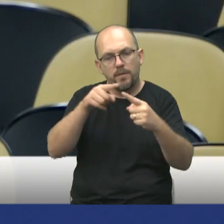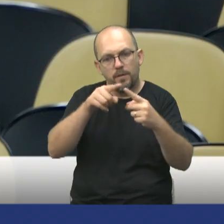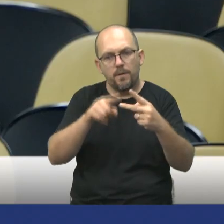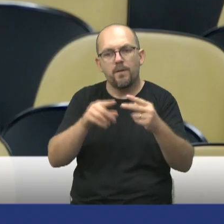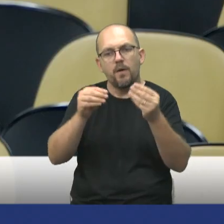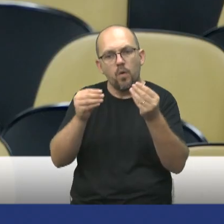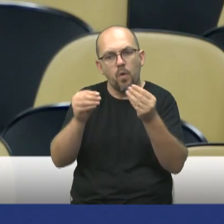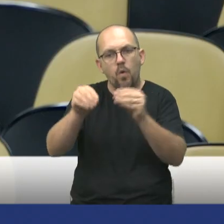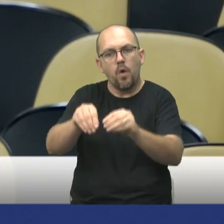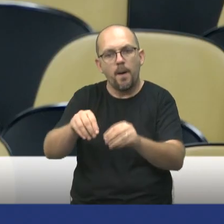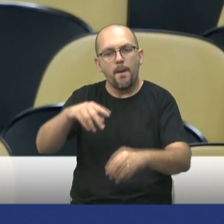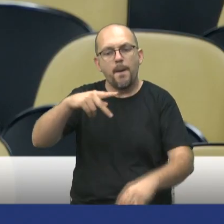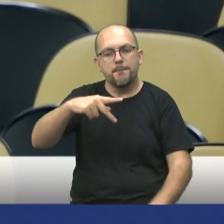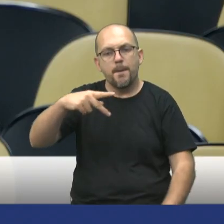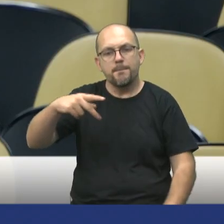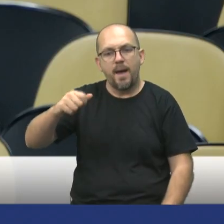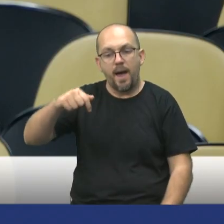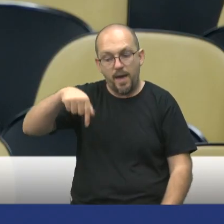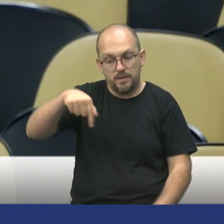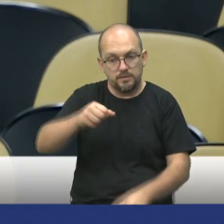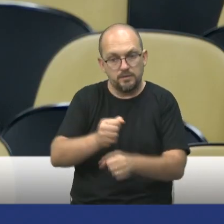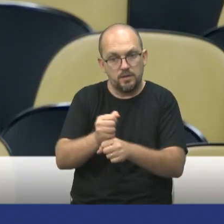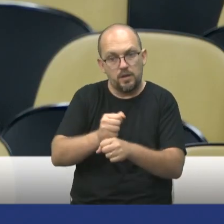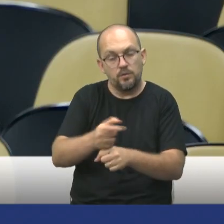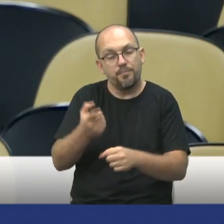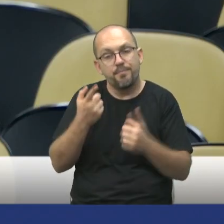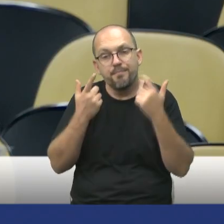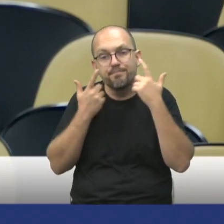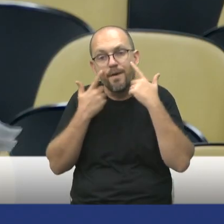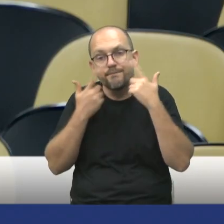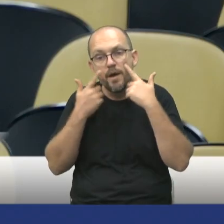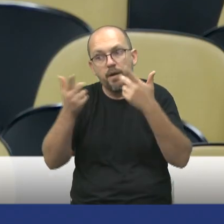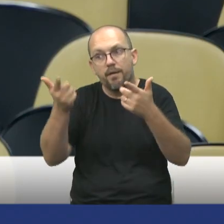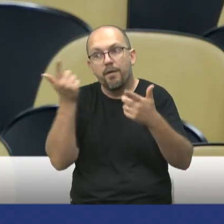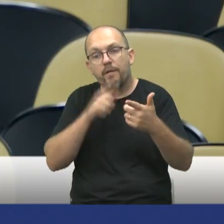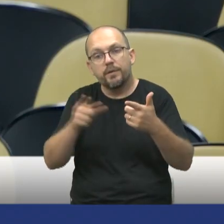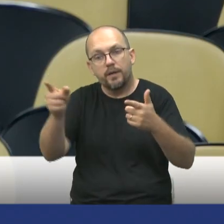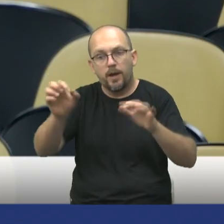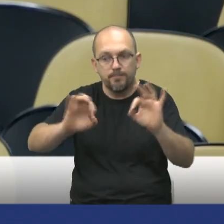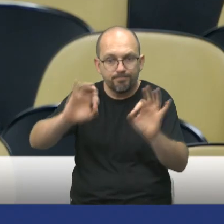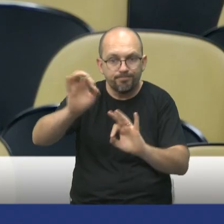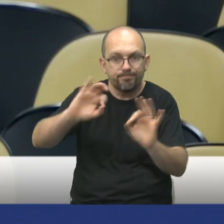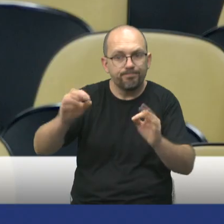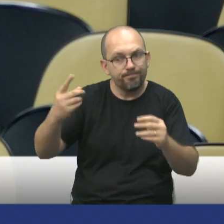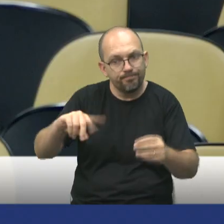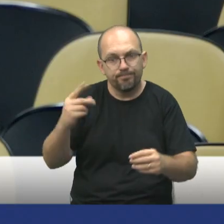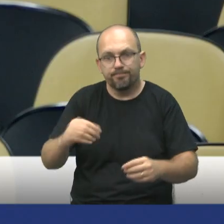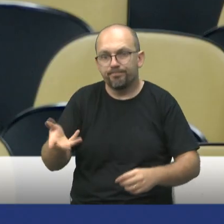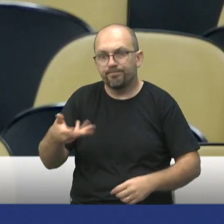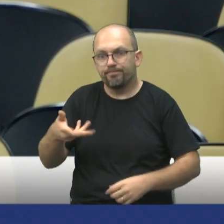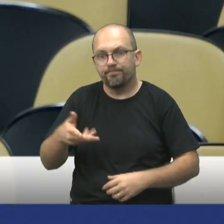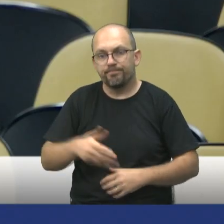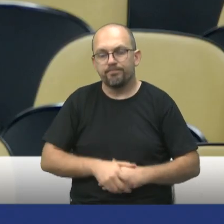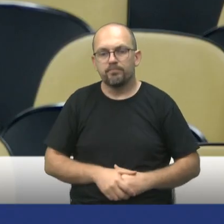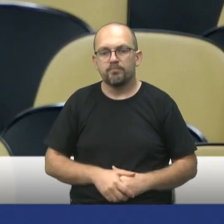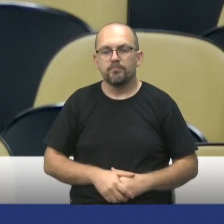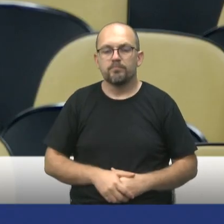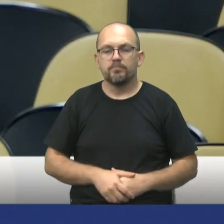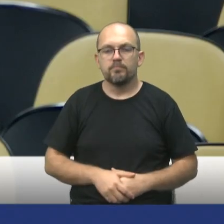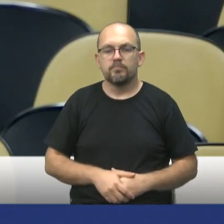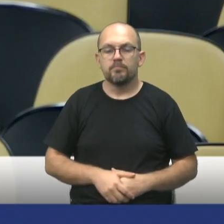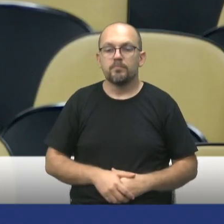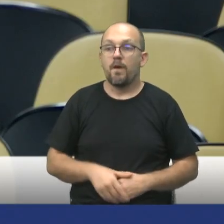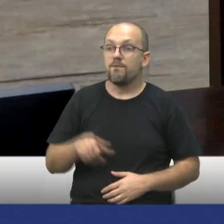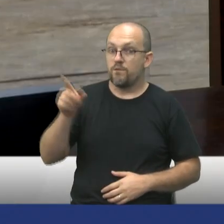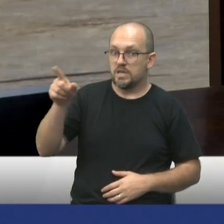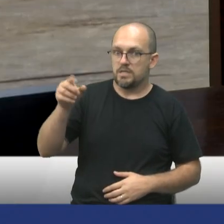incluindo na PPA desse ano aí, para ver se vocês conseguem, né, agilizar. As suas reivindicações, elas vão